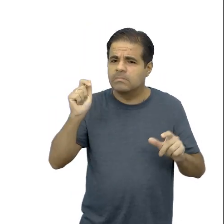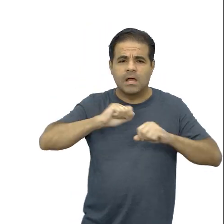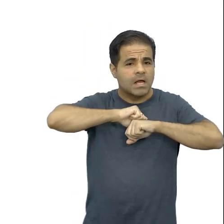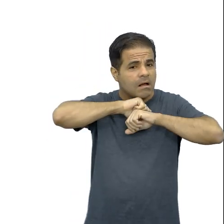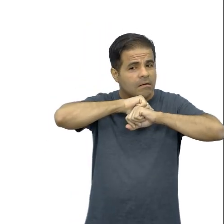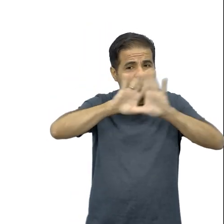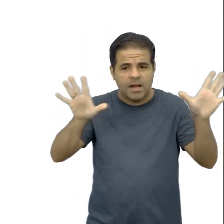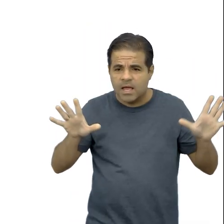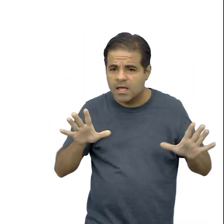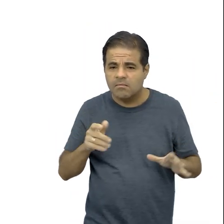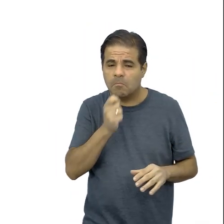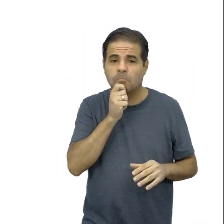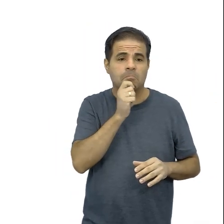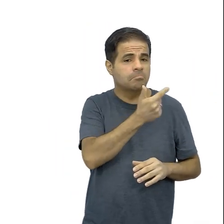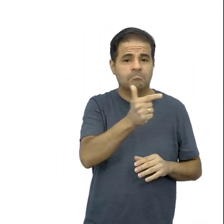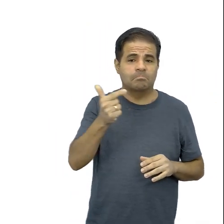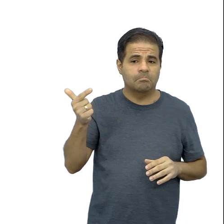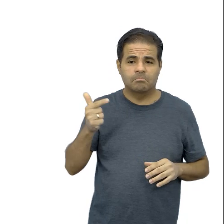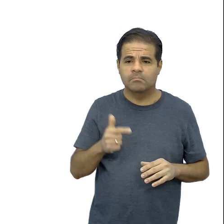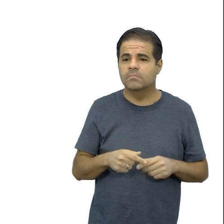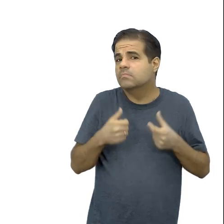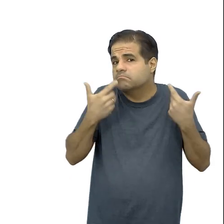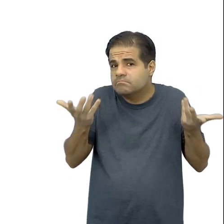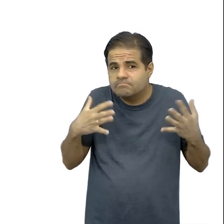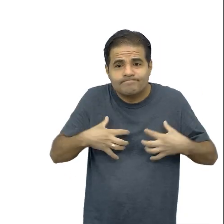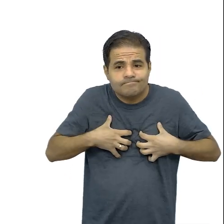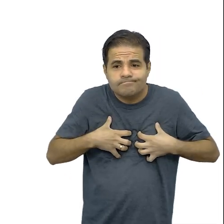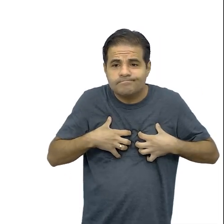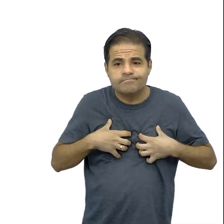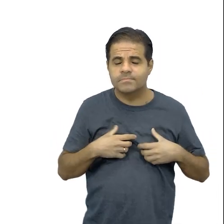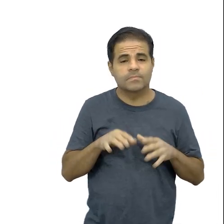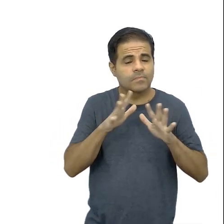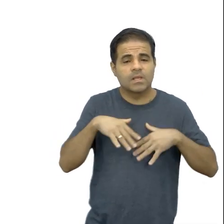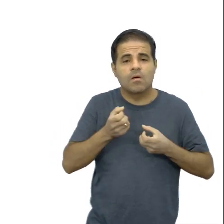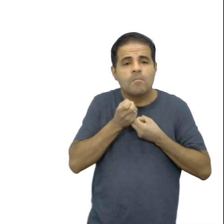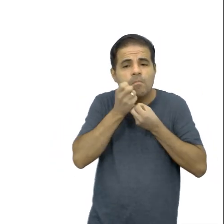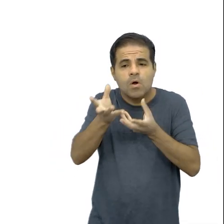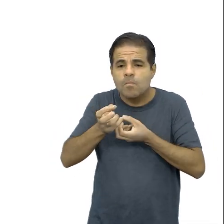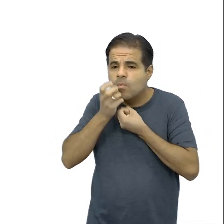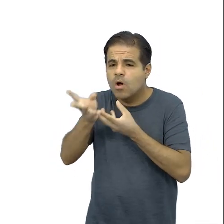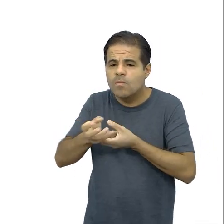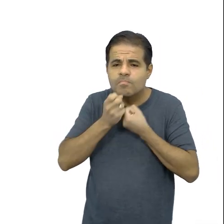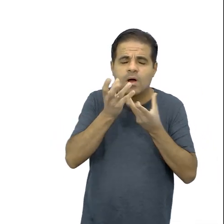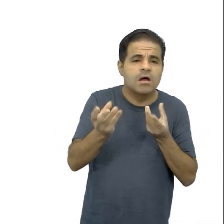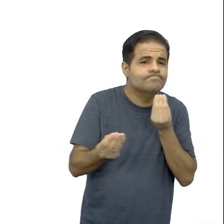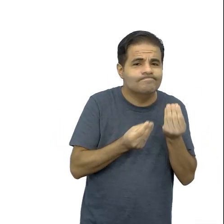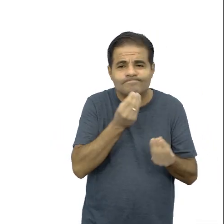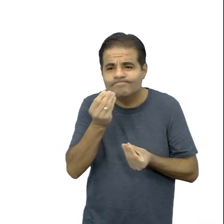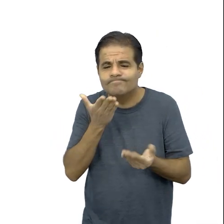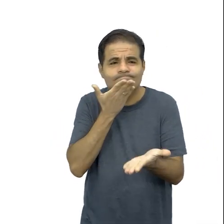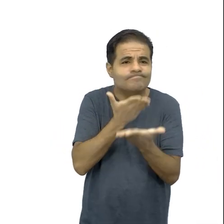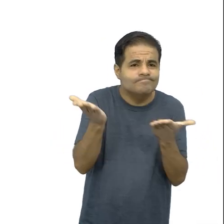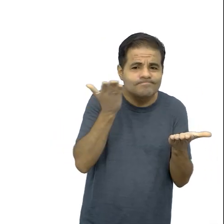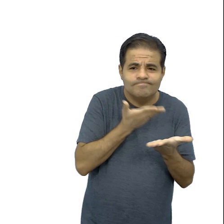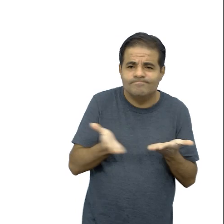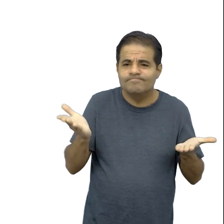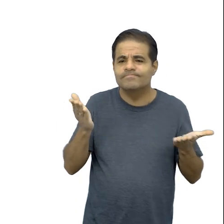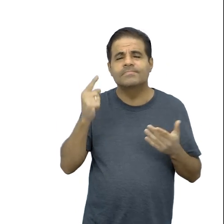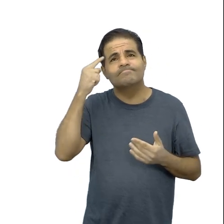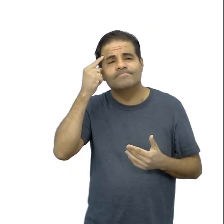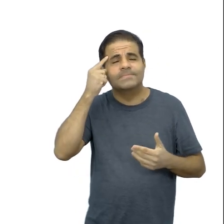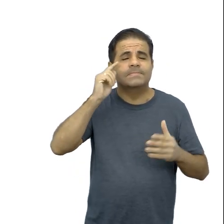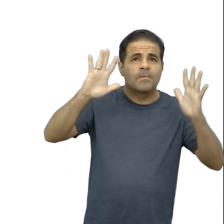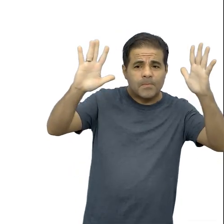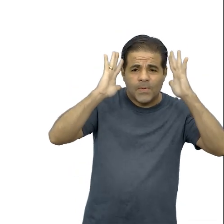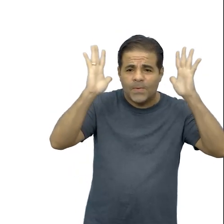clareza ou, né, tá de alguma forma uma informação ainda um pouco vaga, vamos pensar